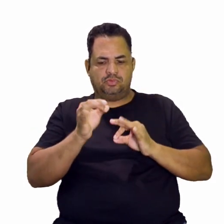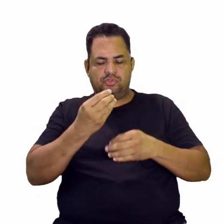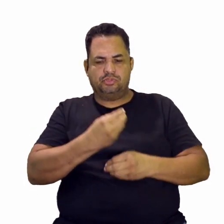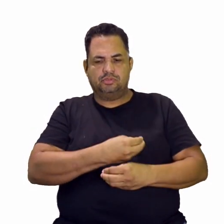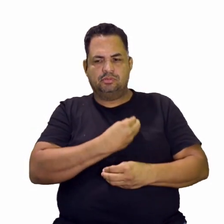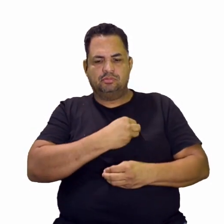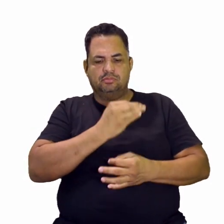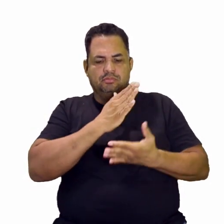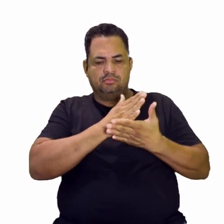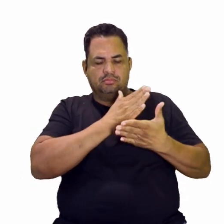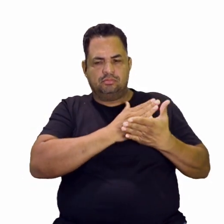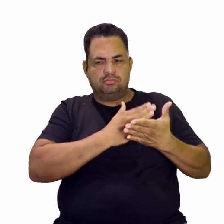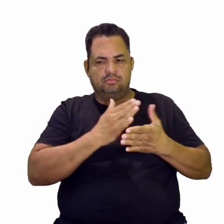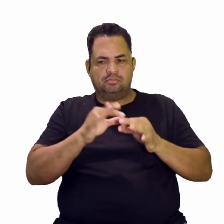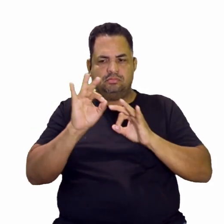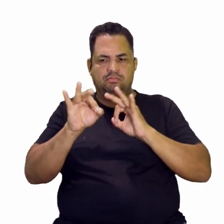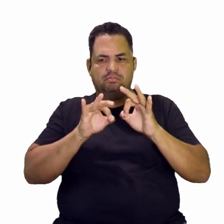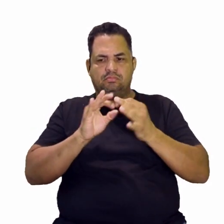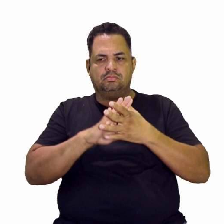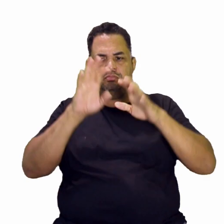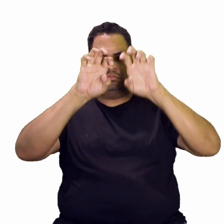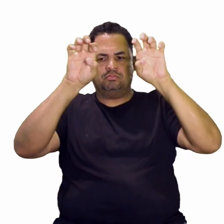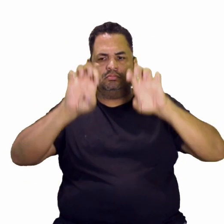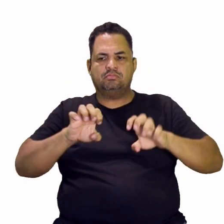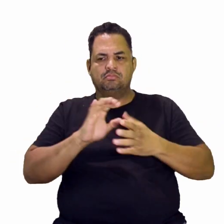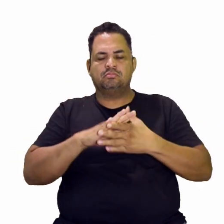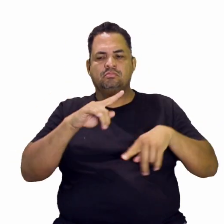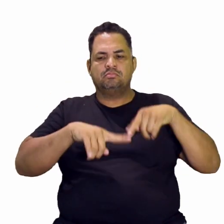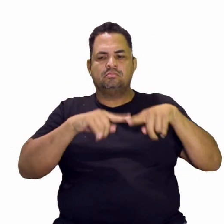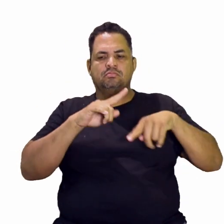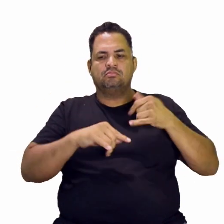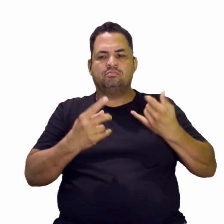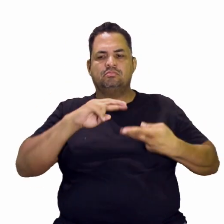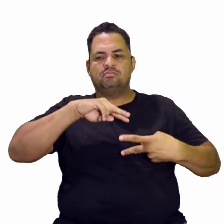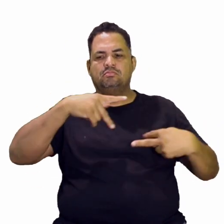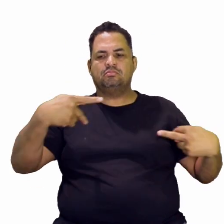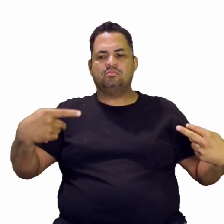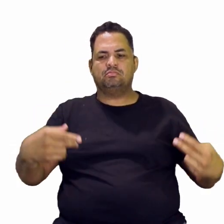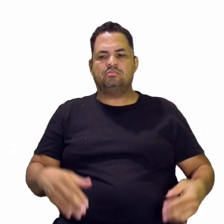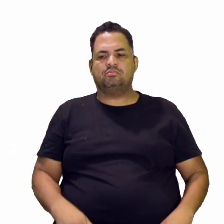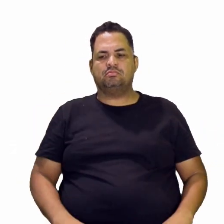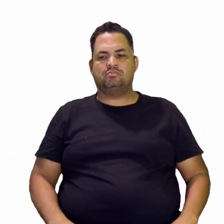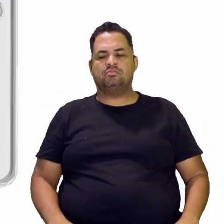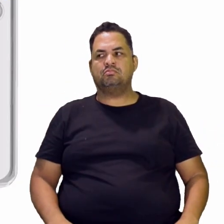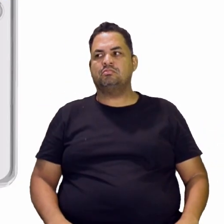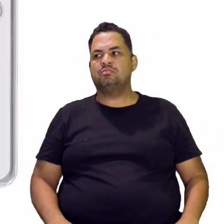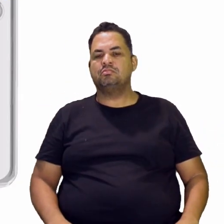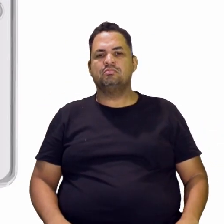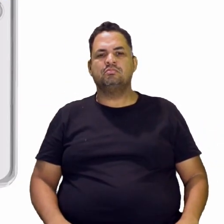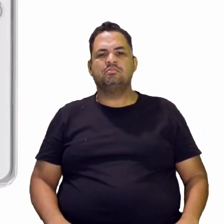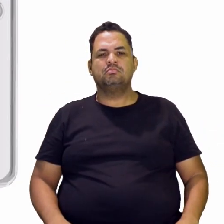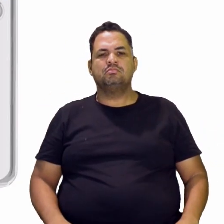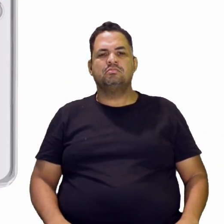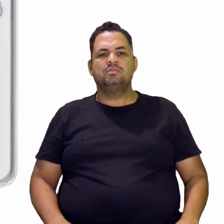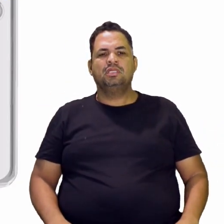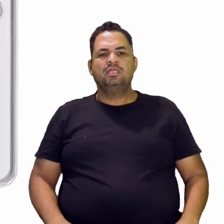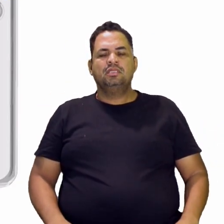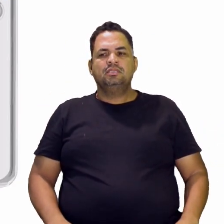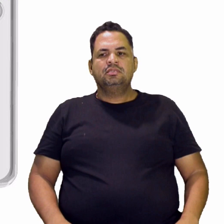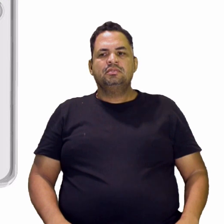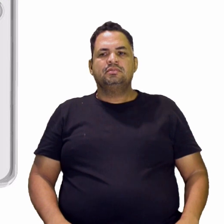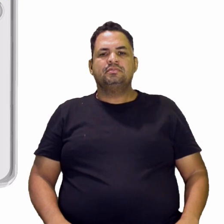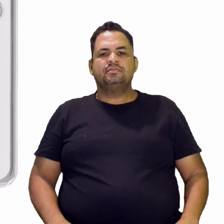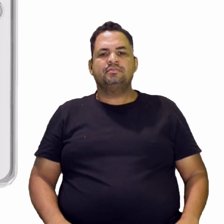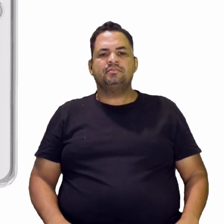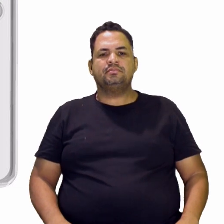vivos ou fragmentos de estruturas do material genético, tá bom? Vamos seguindo. E aí a gente